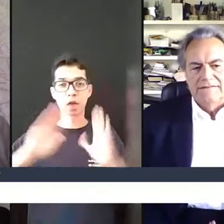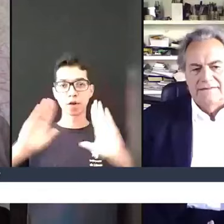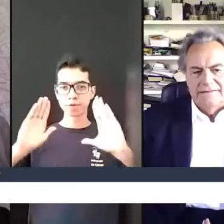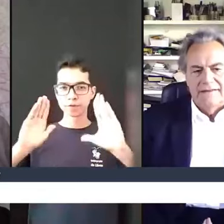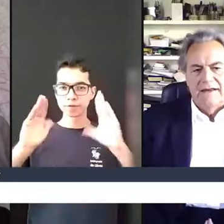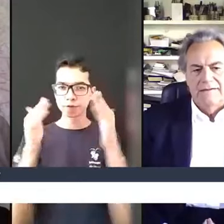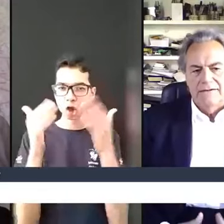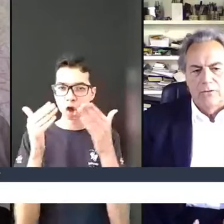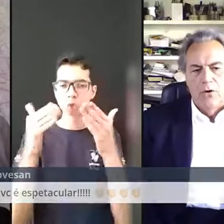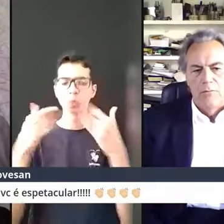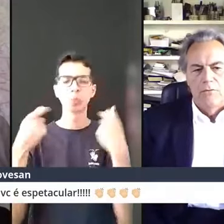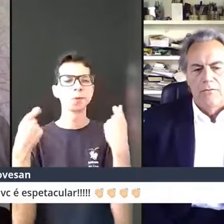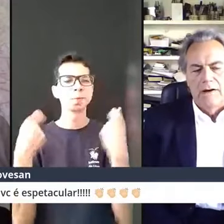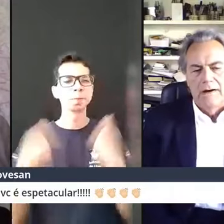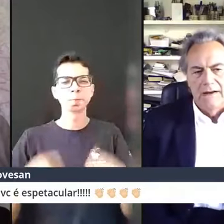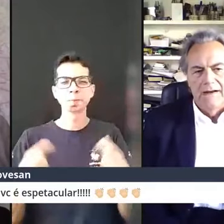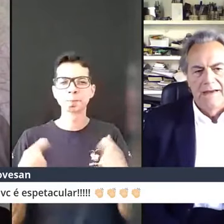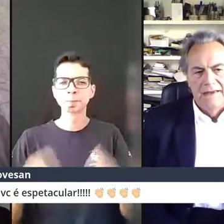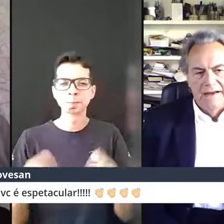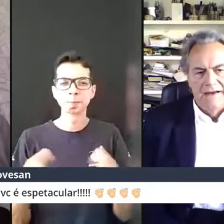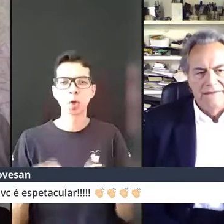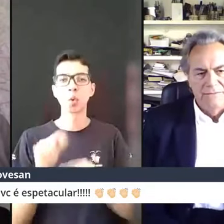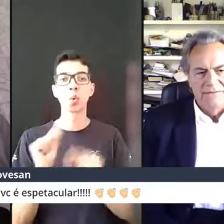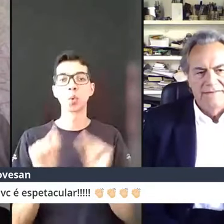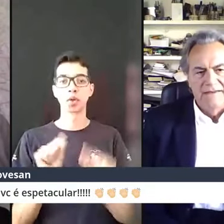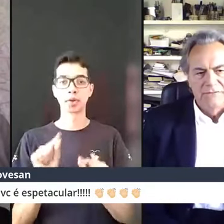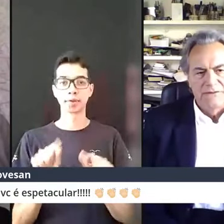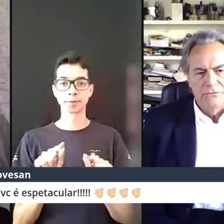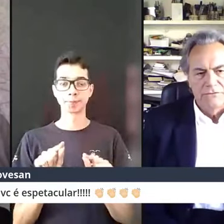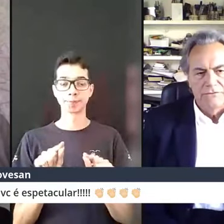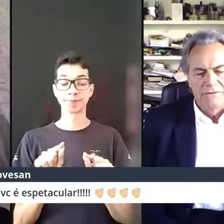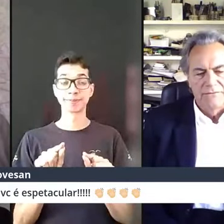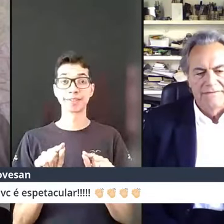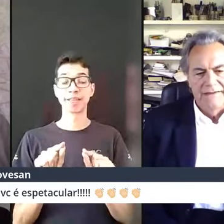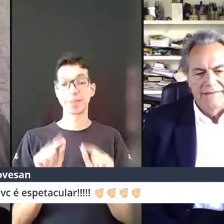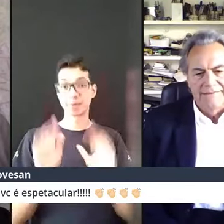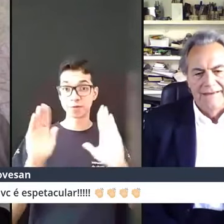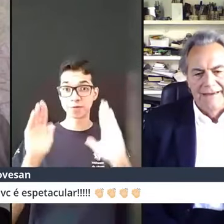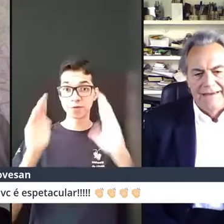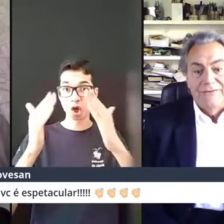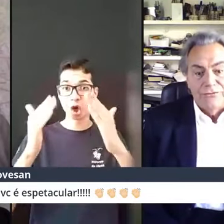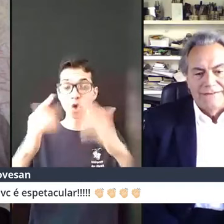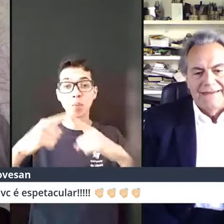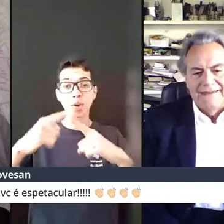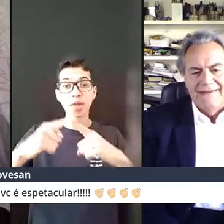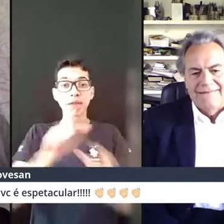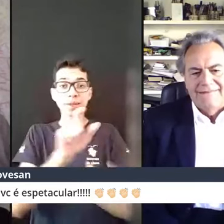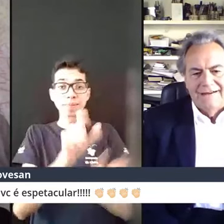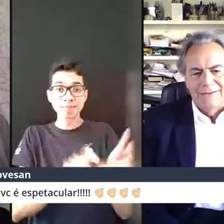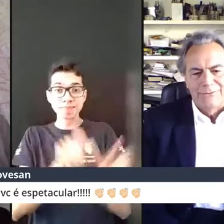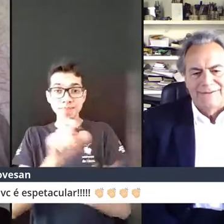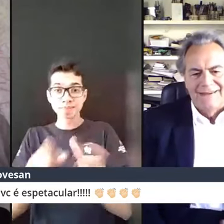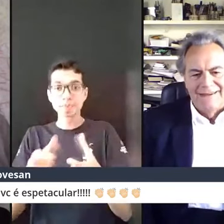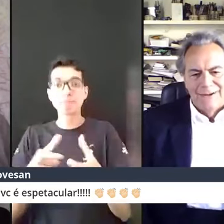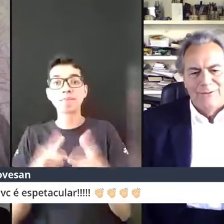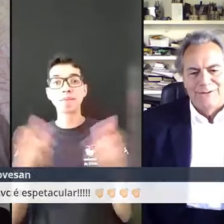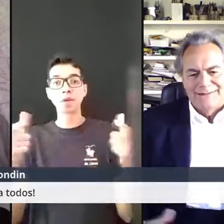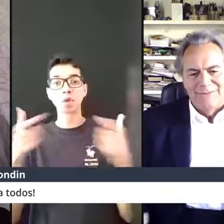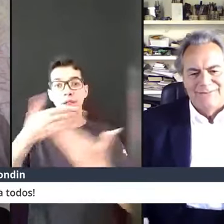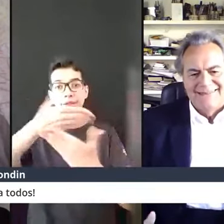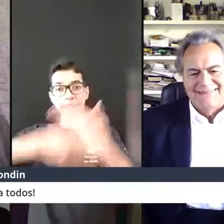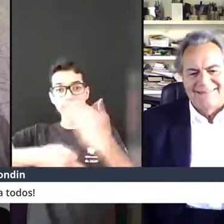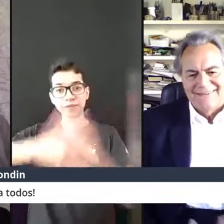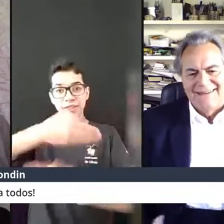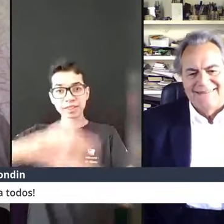numa necessidade como a deficiência, pessoas com deficiência, e só ter 15 anos, né,